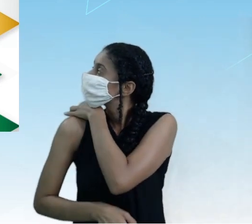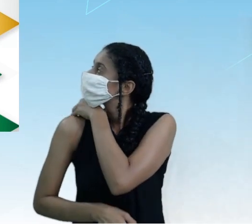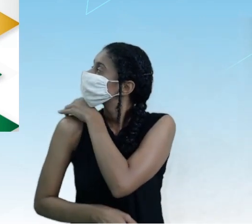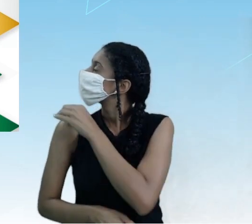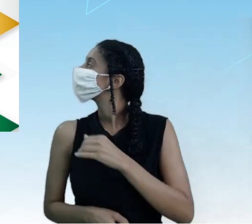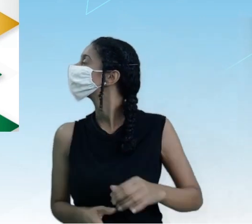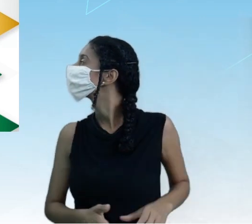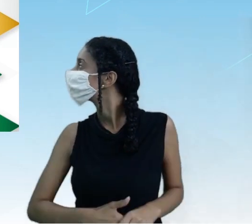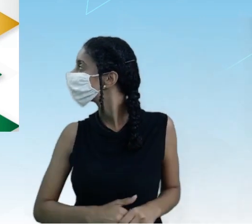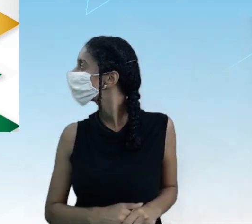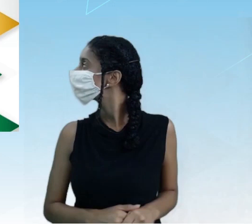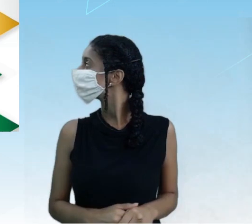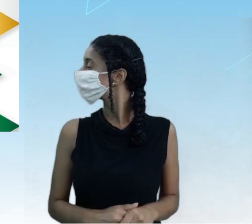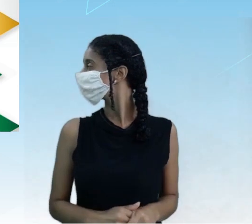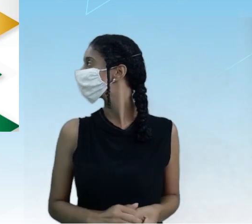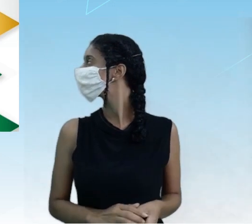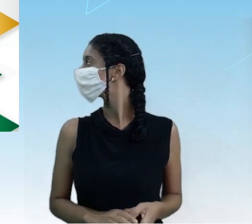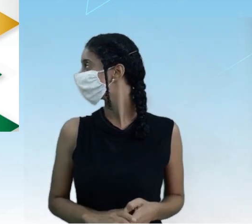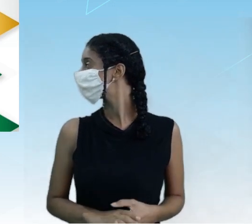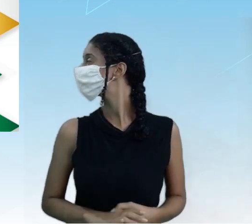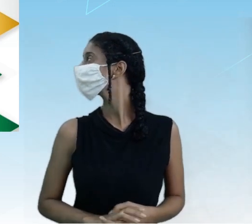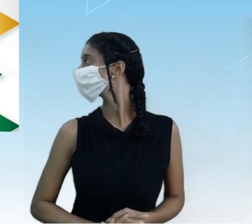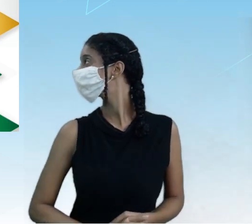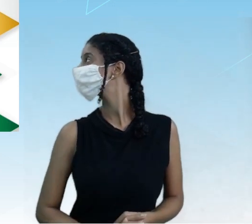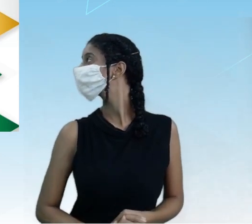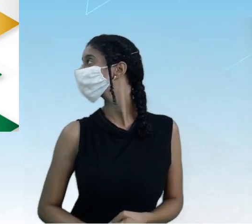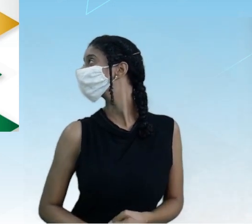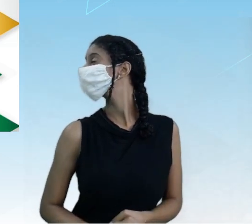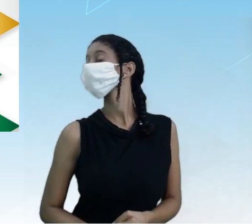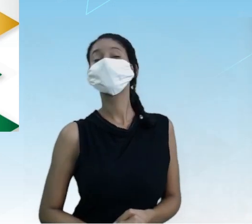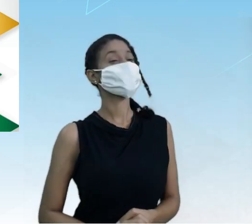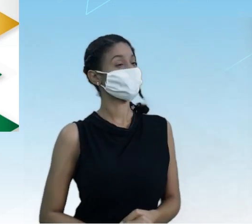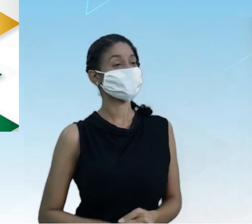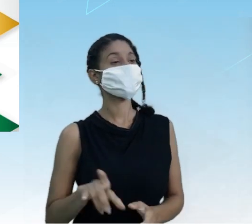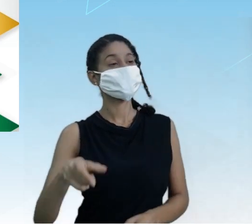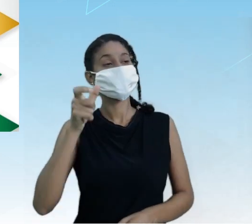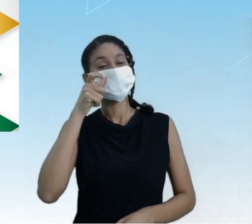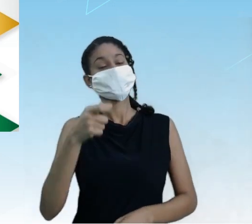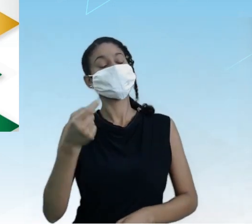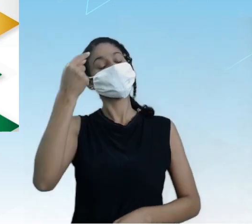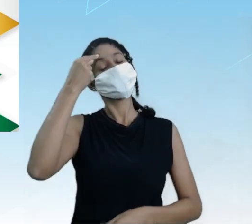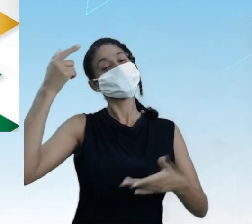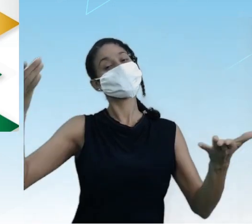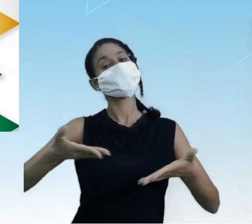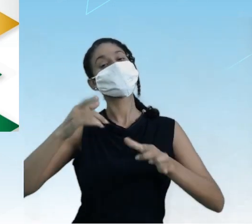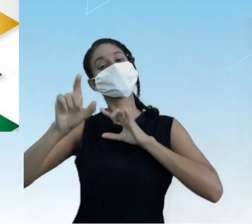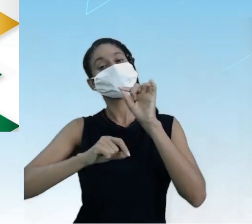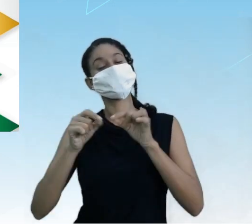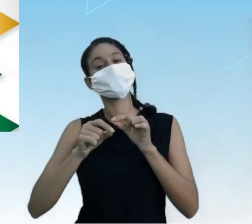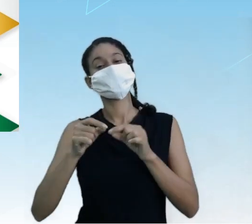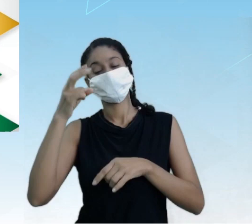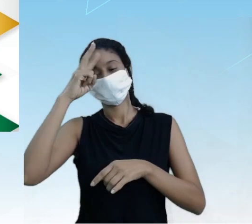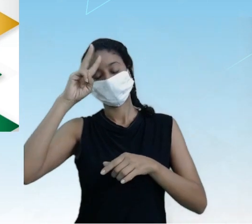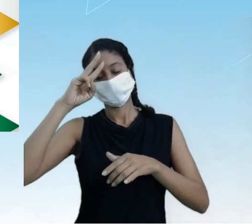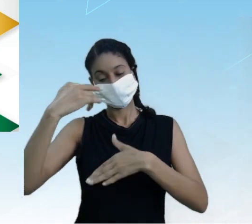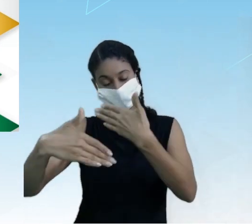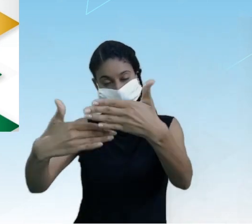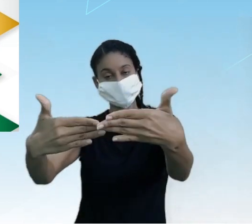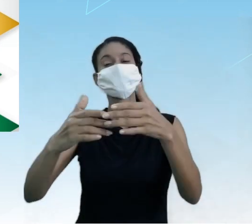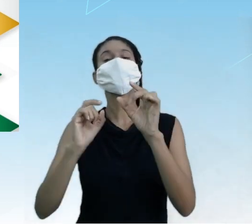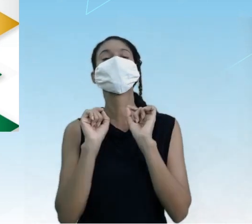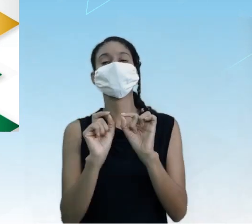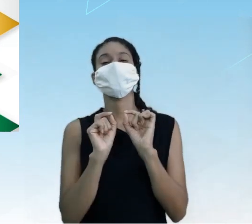with variation according to the historical process. É interessante pensar aí, ó, historical process, que é o